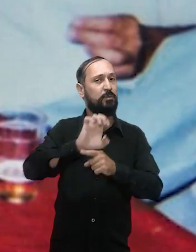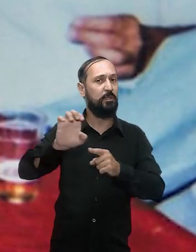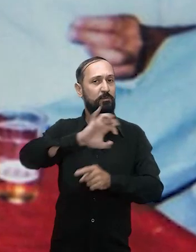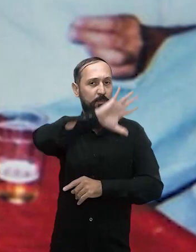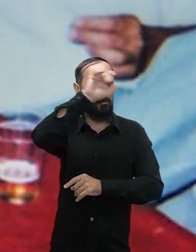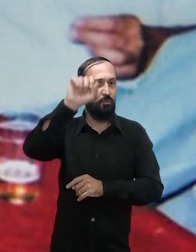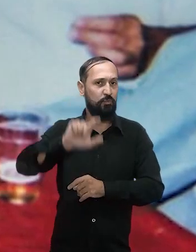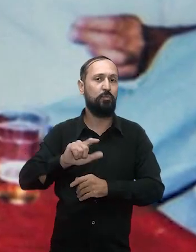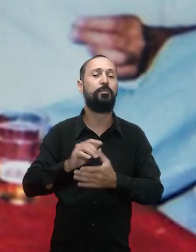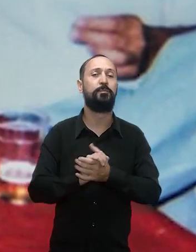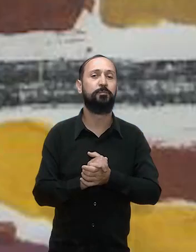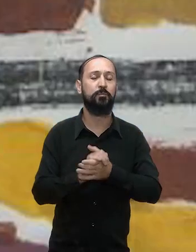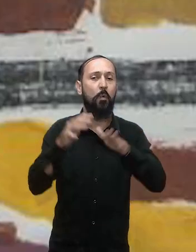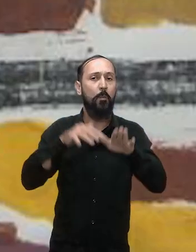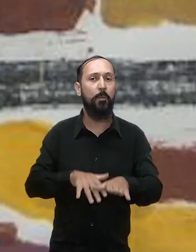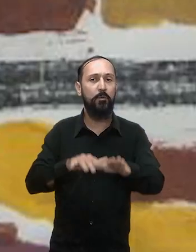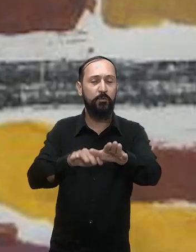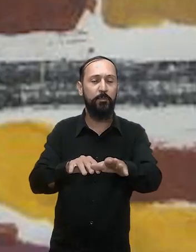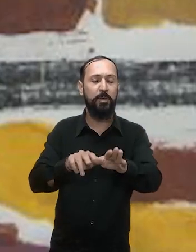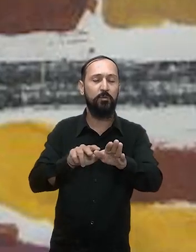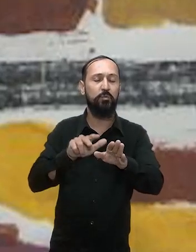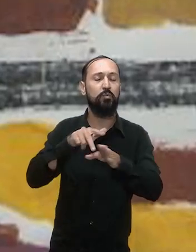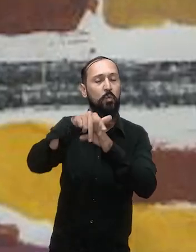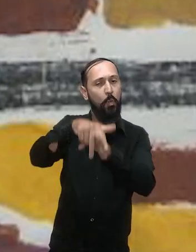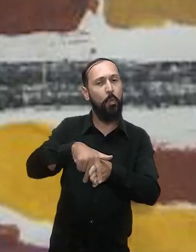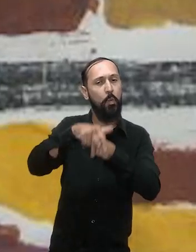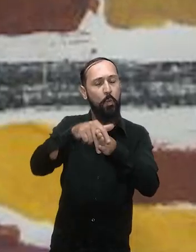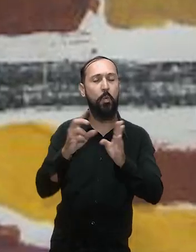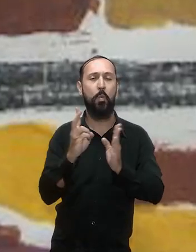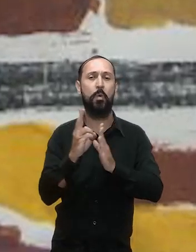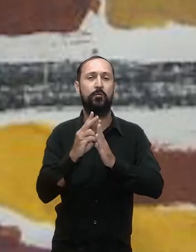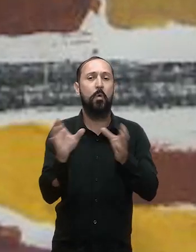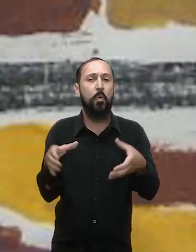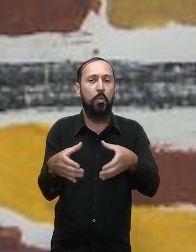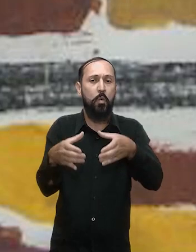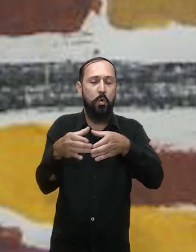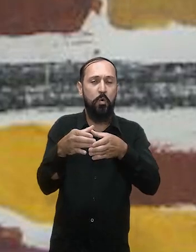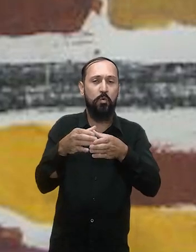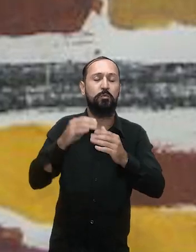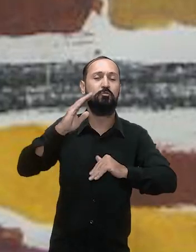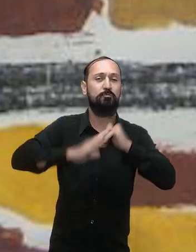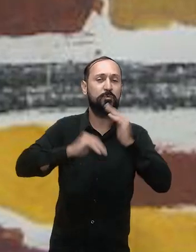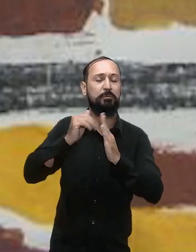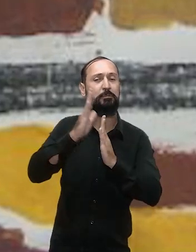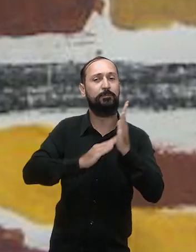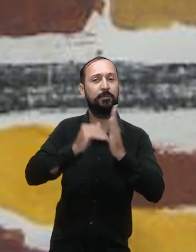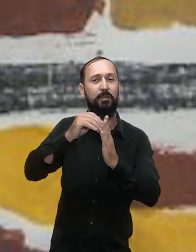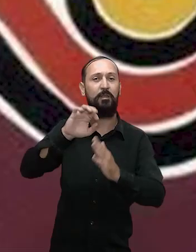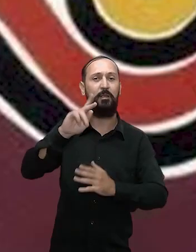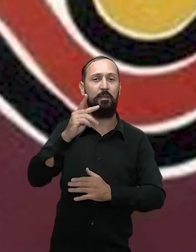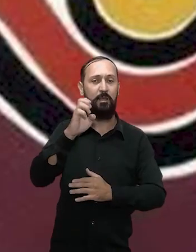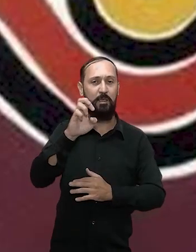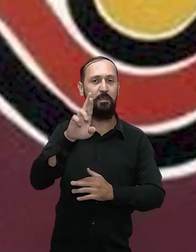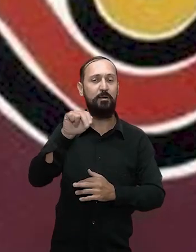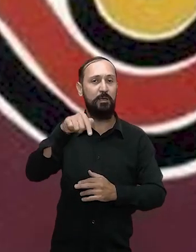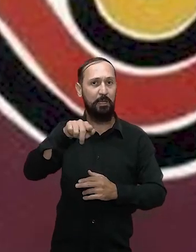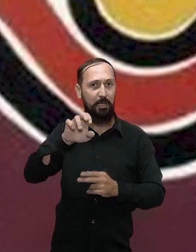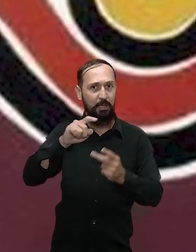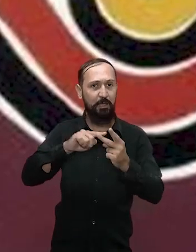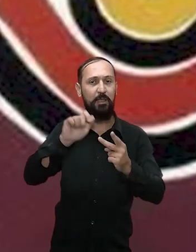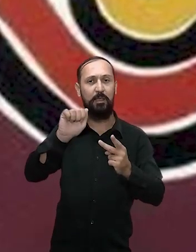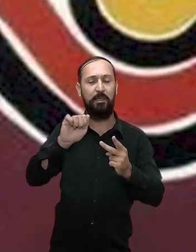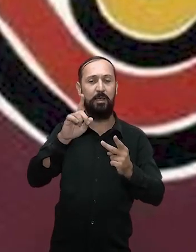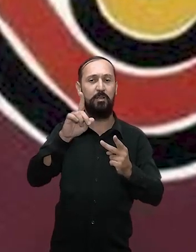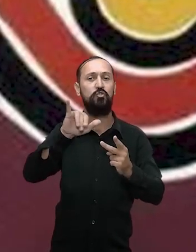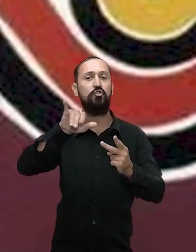do estado de Mato Grosso do Sul. O movimento Guaicuru foi um coletivo de artistas criado por Henrique Spengler e